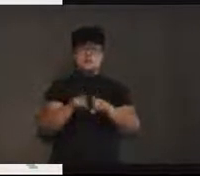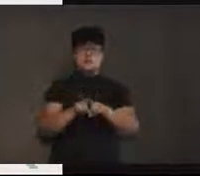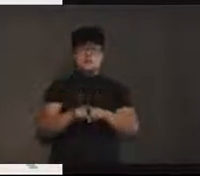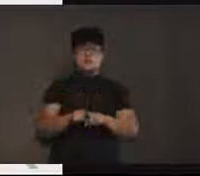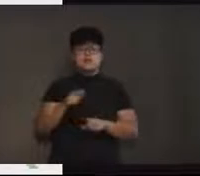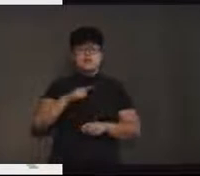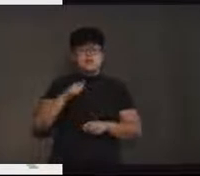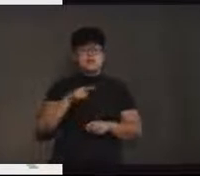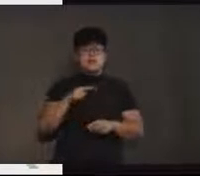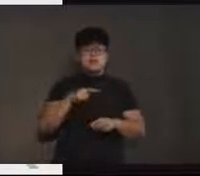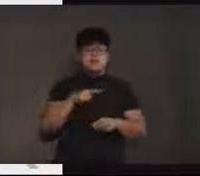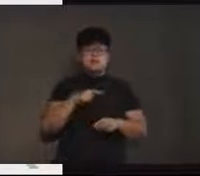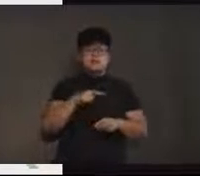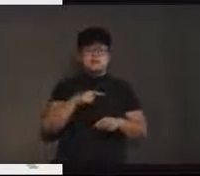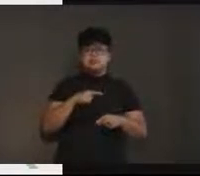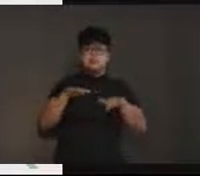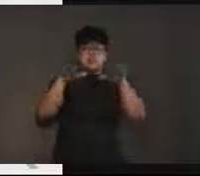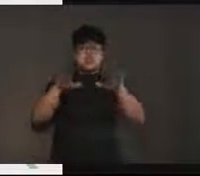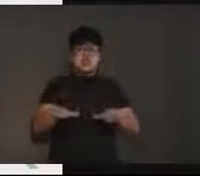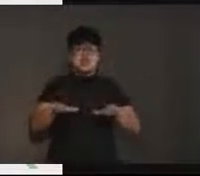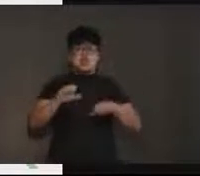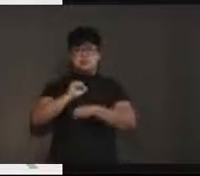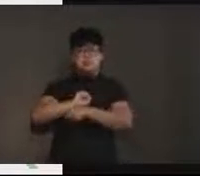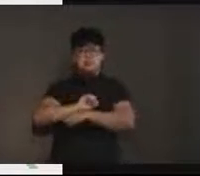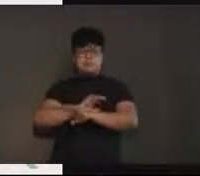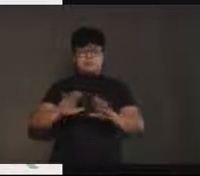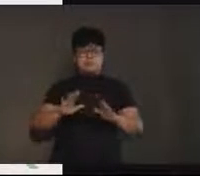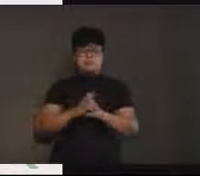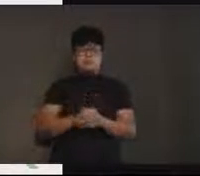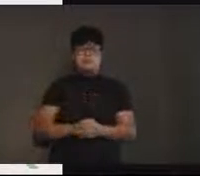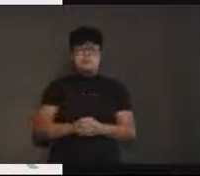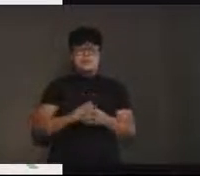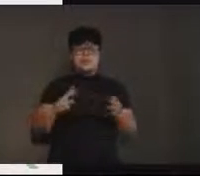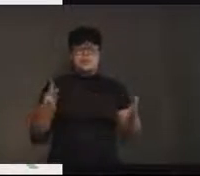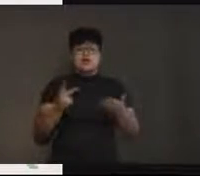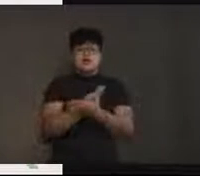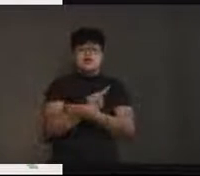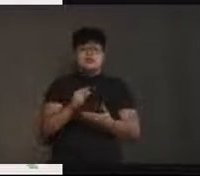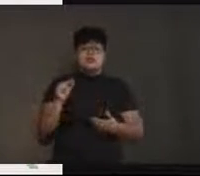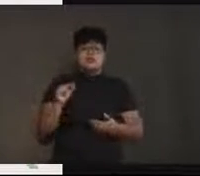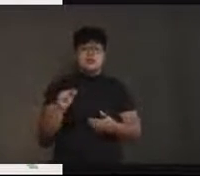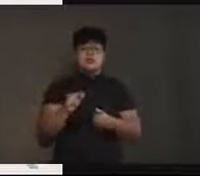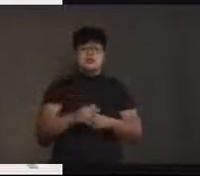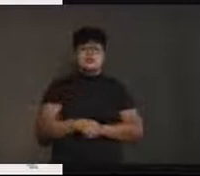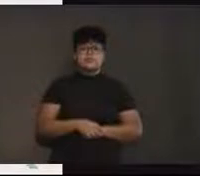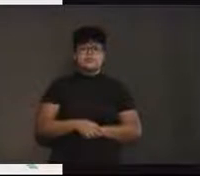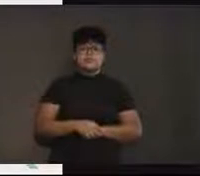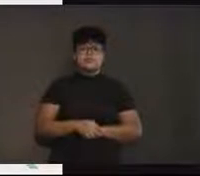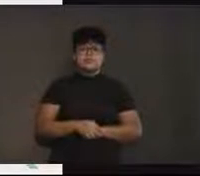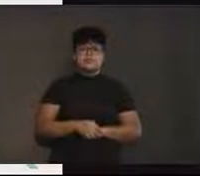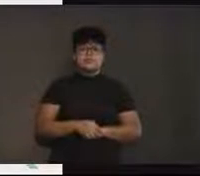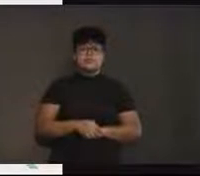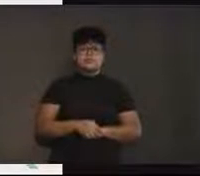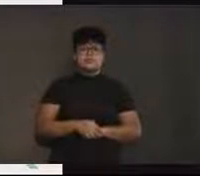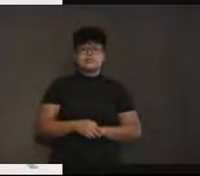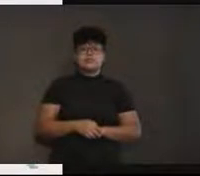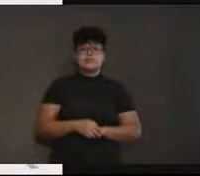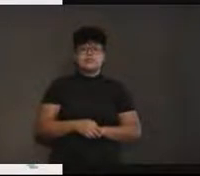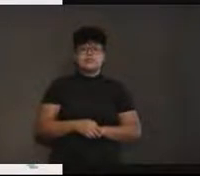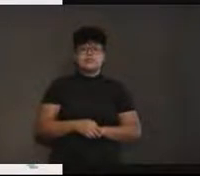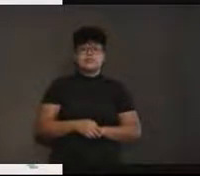estável né ocorre pelo balanço entre efeitos de dispersão e